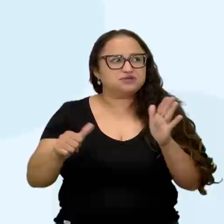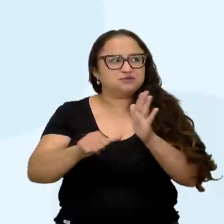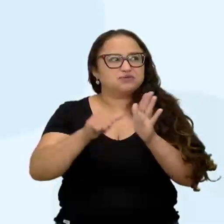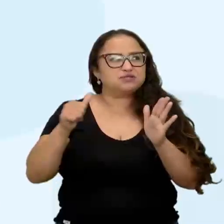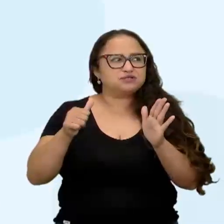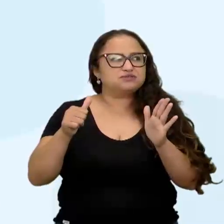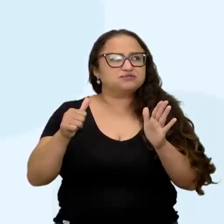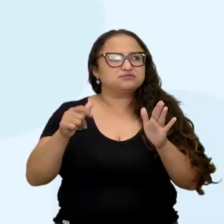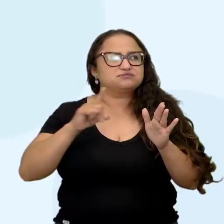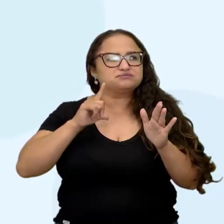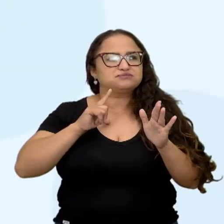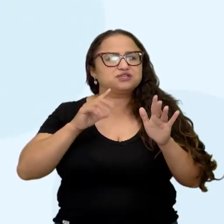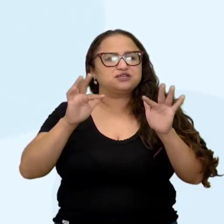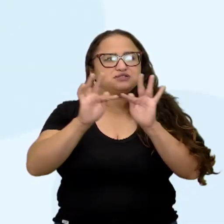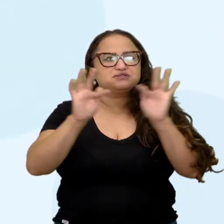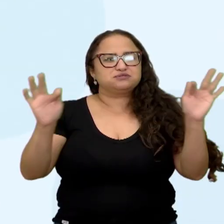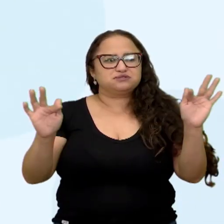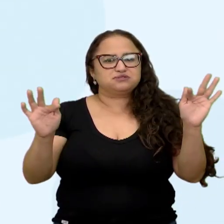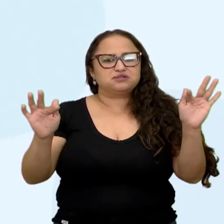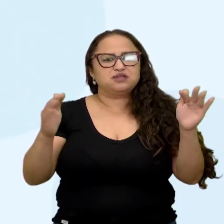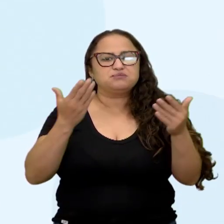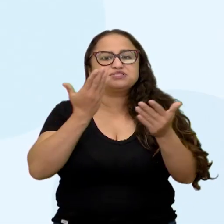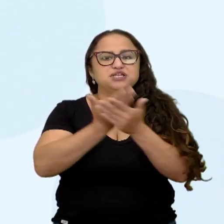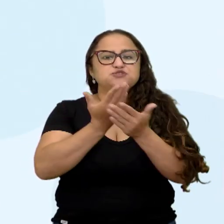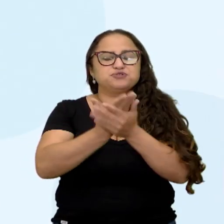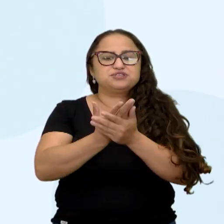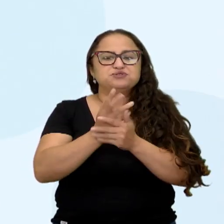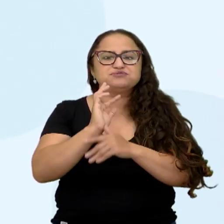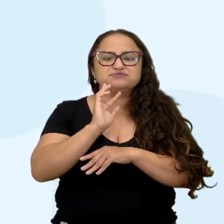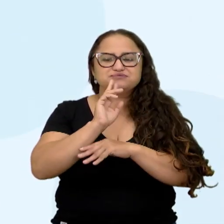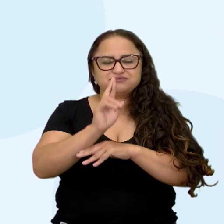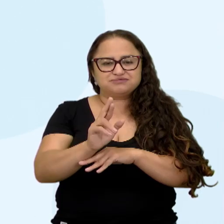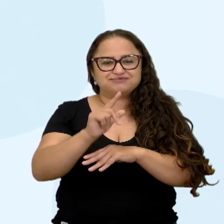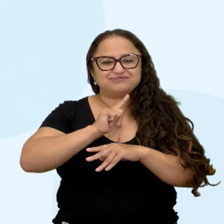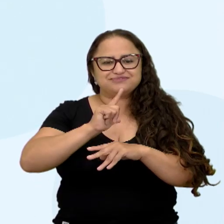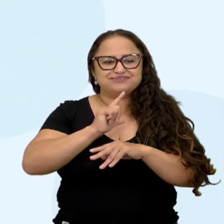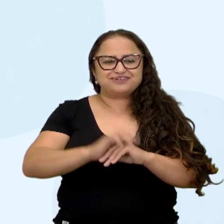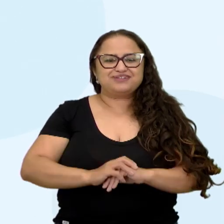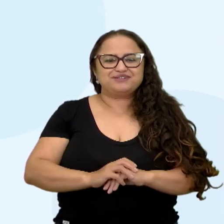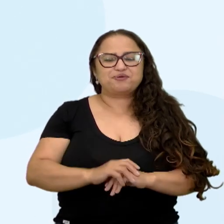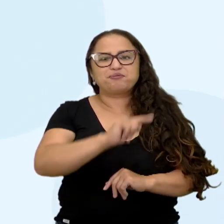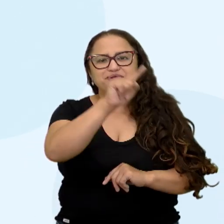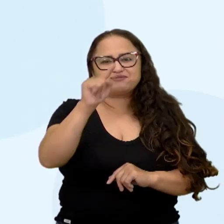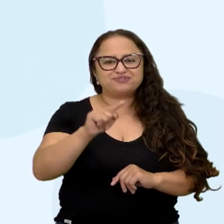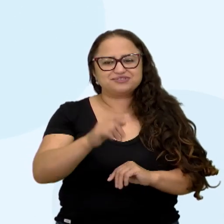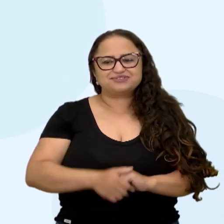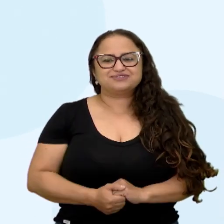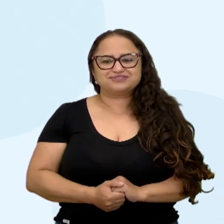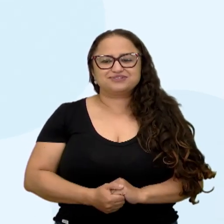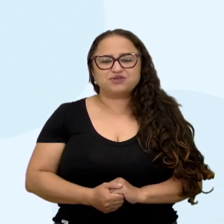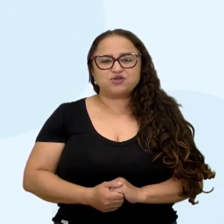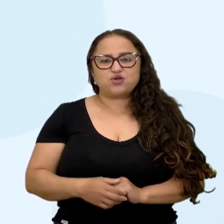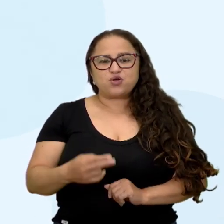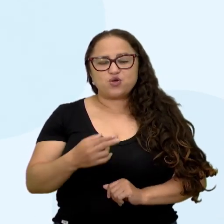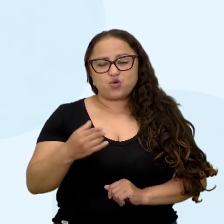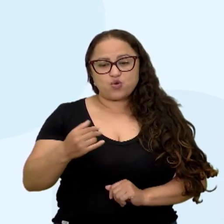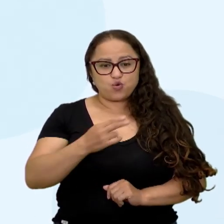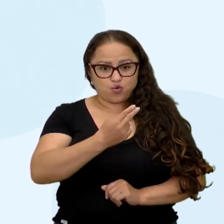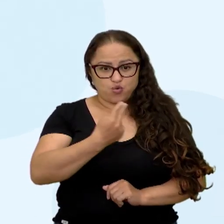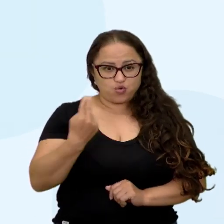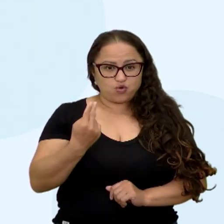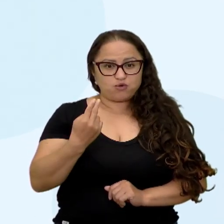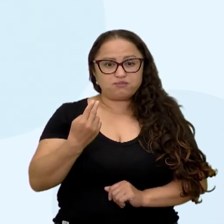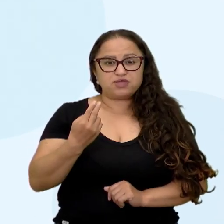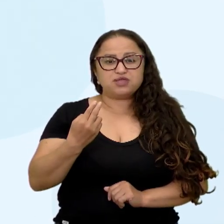único que a gente vai usar durante a aula, mas que faz muito sentido em relação à prova do Enem que eu falei para vocês, né? Olha só. O meu nome é Morte e Vida Severina,